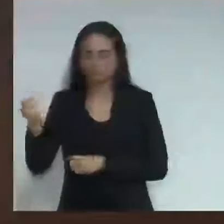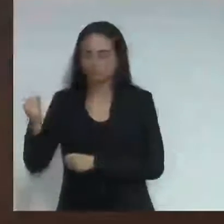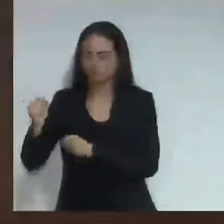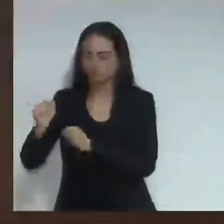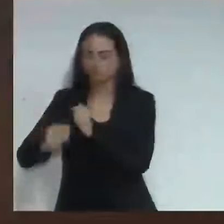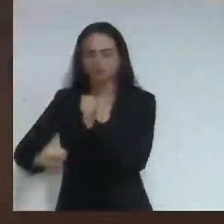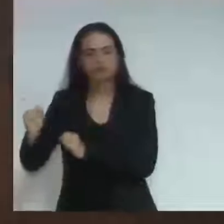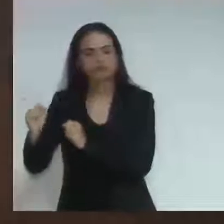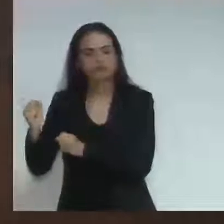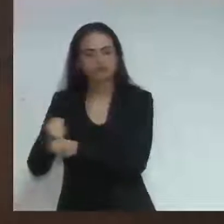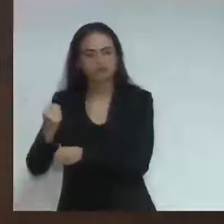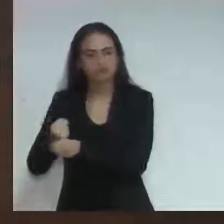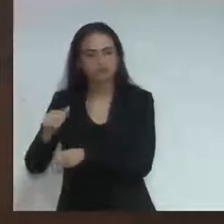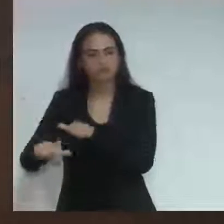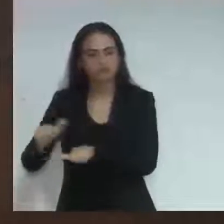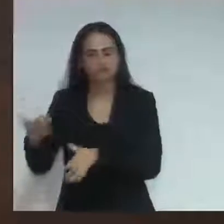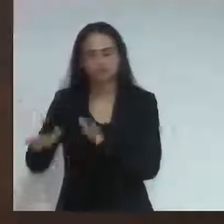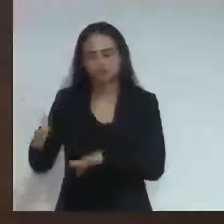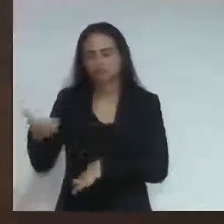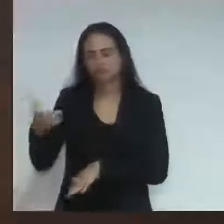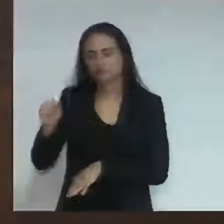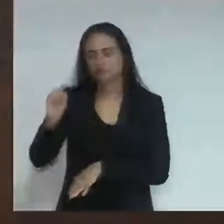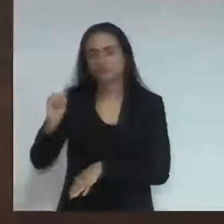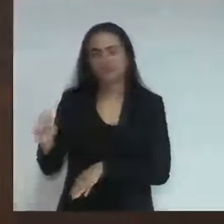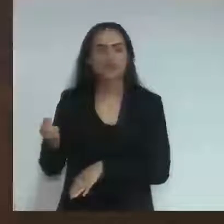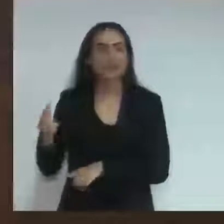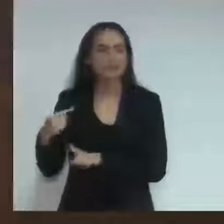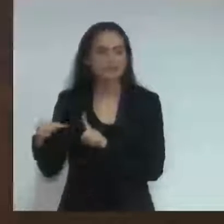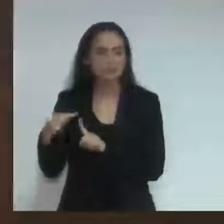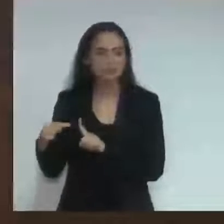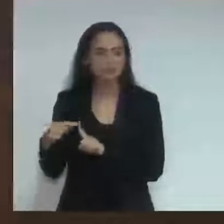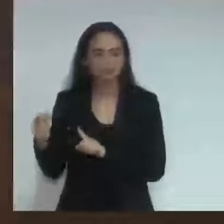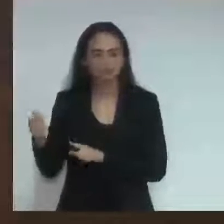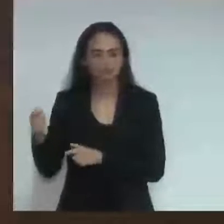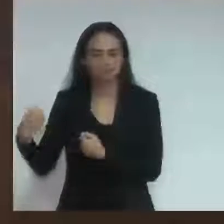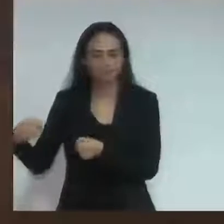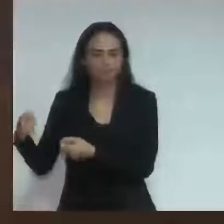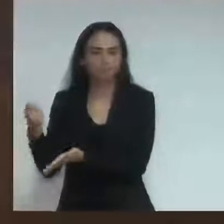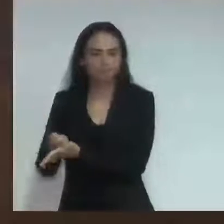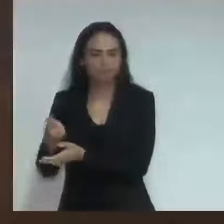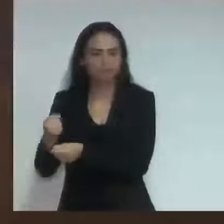faça nem com 20. E foi feito, iniciou no nosso governo, depois eu saí